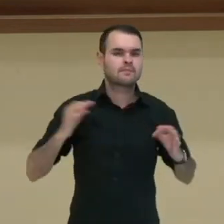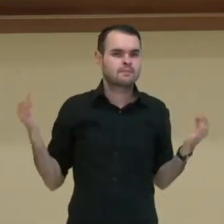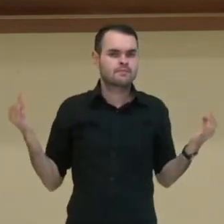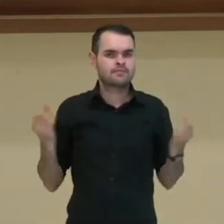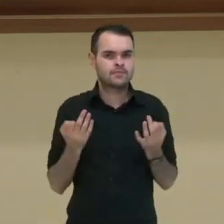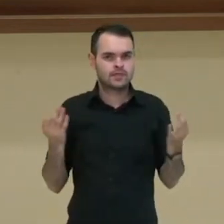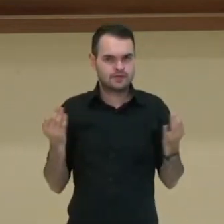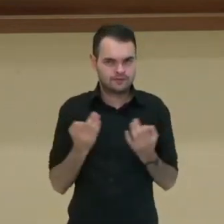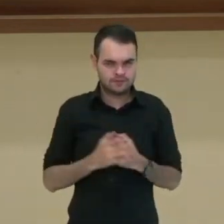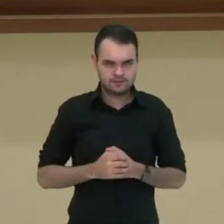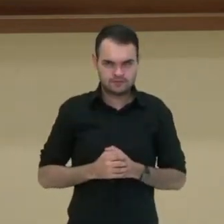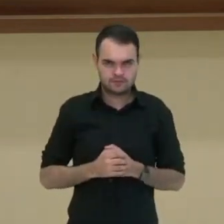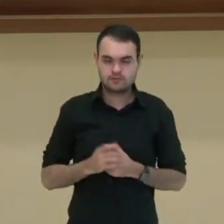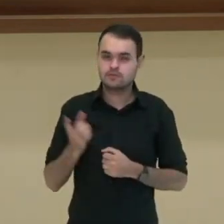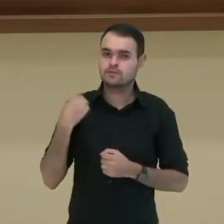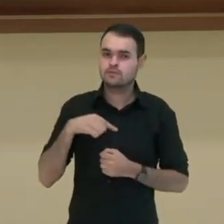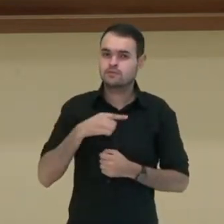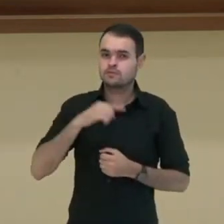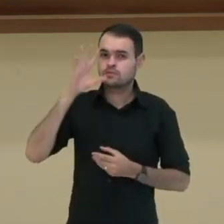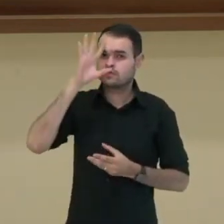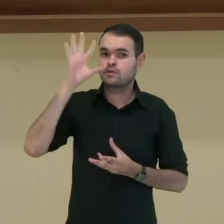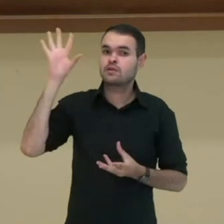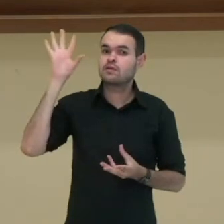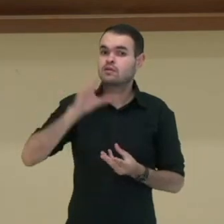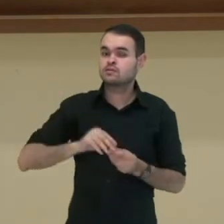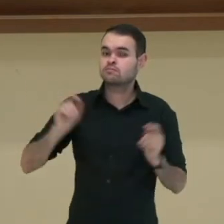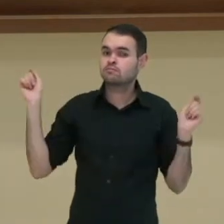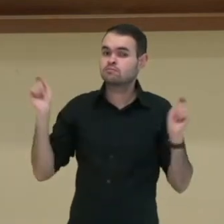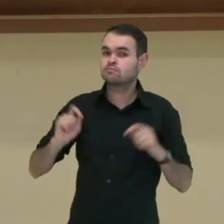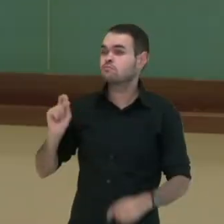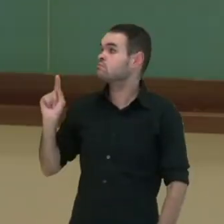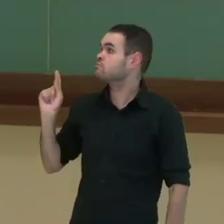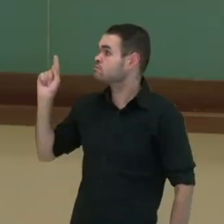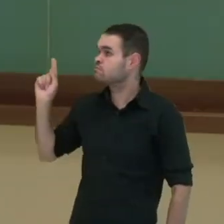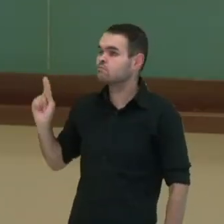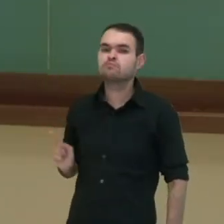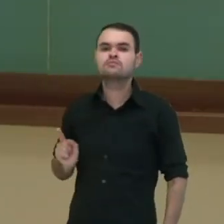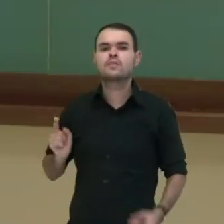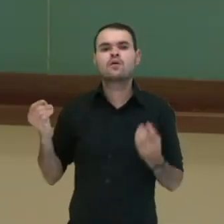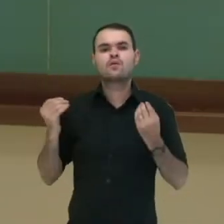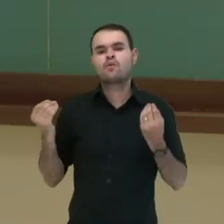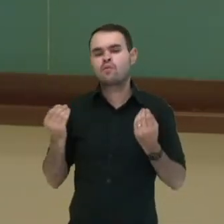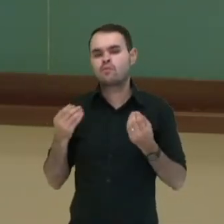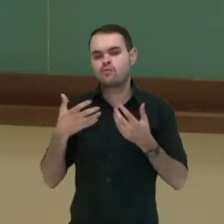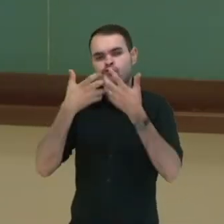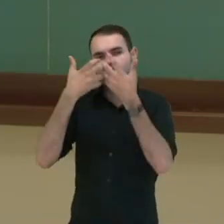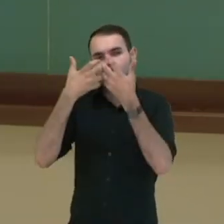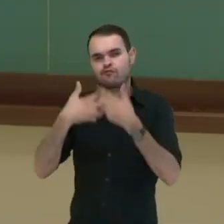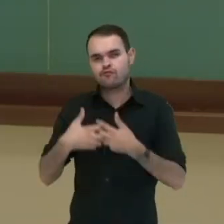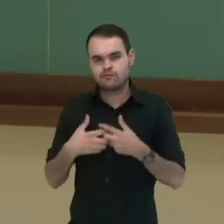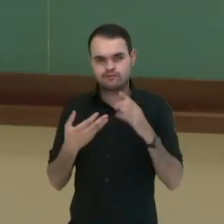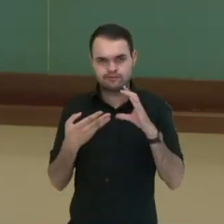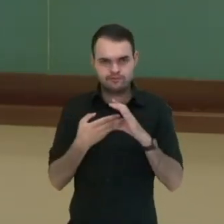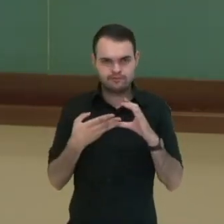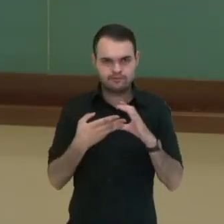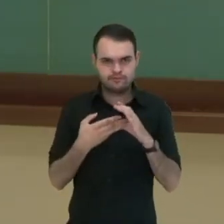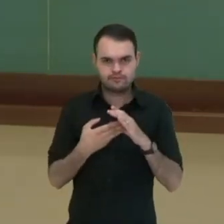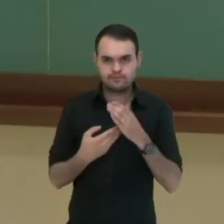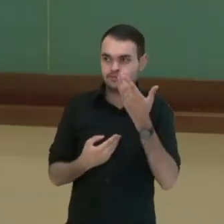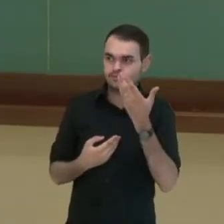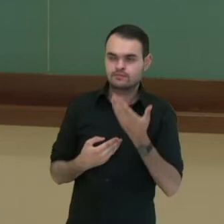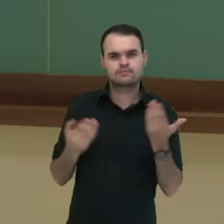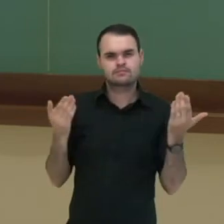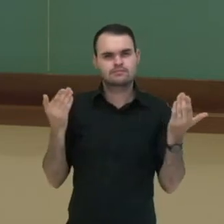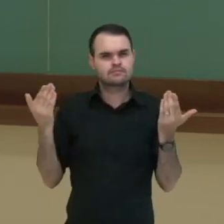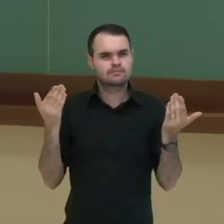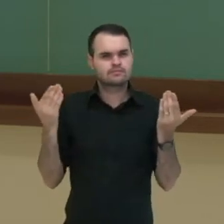né? E a gente, então, consegue compreender melhor, então, né? essa funcionalidade da célula. E a gente compara ela a